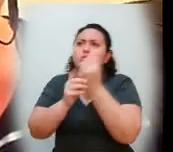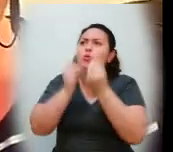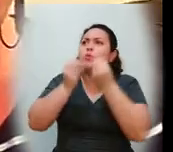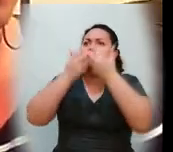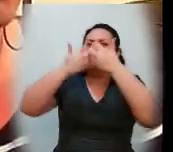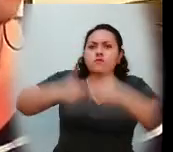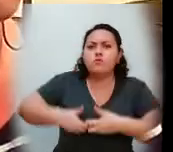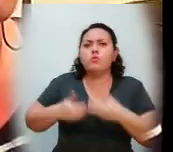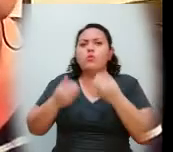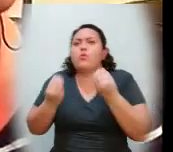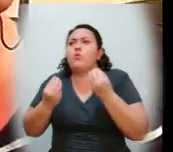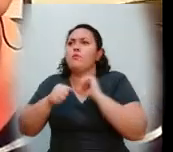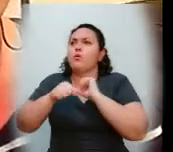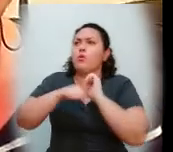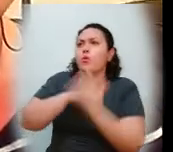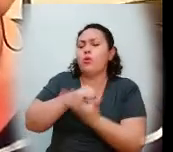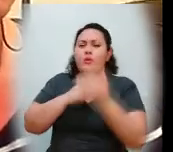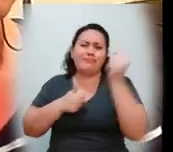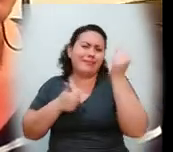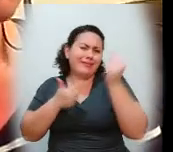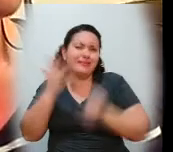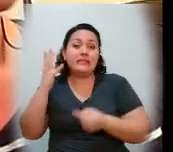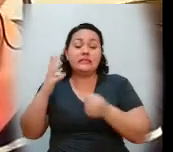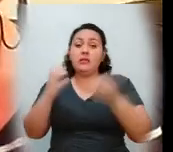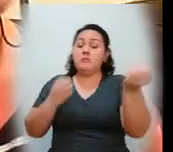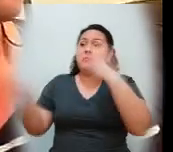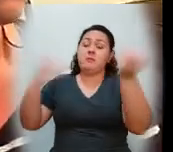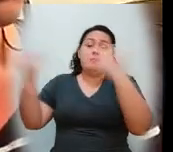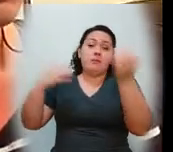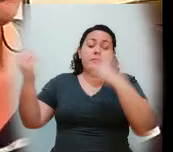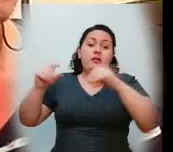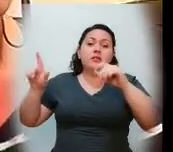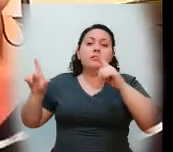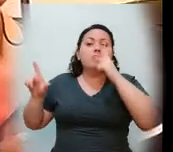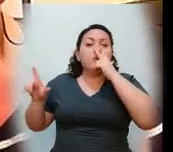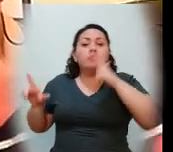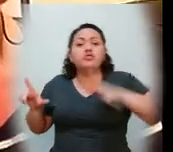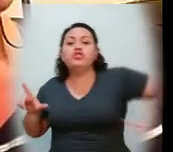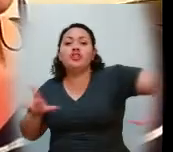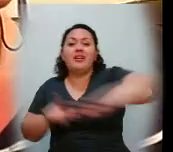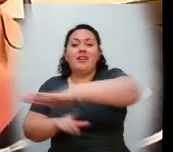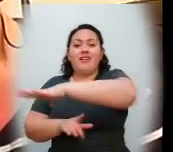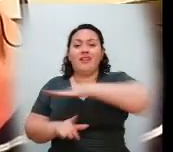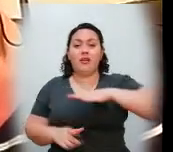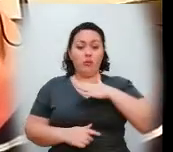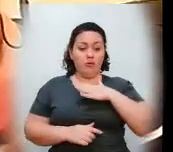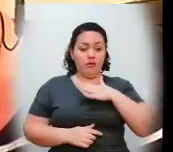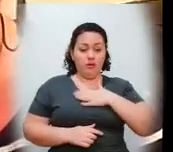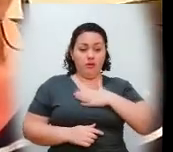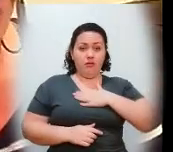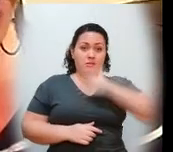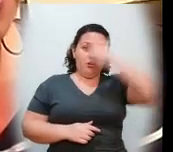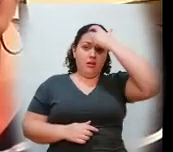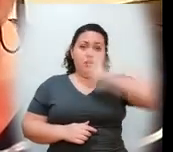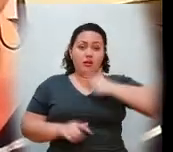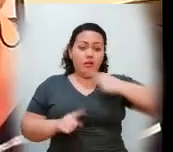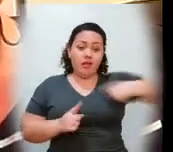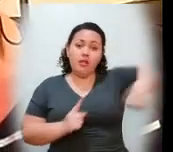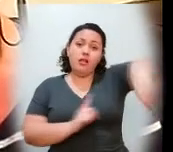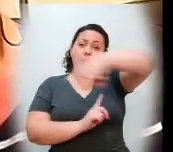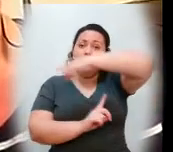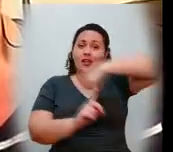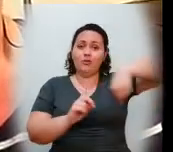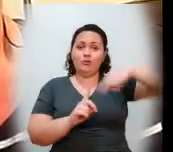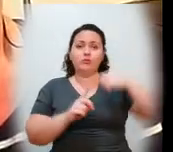entender como que é esse vírus, né? Então ele fica realmente em torno das nossas conversas,